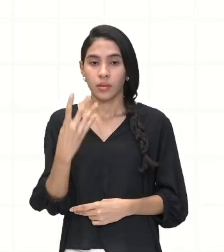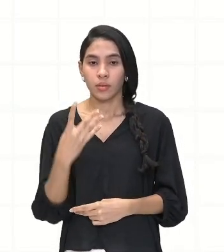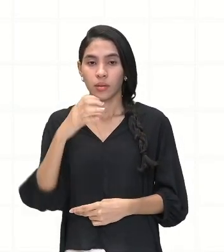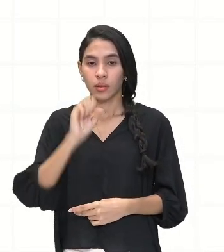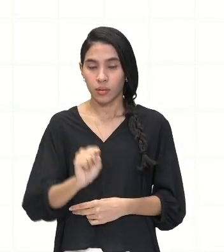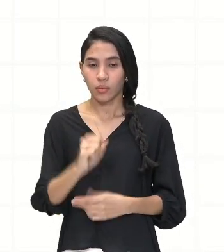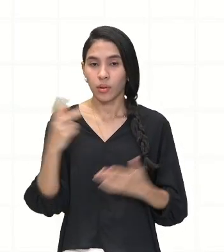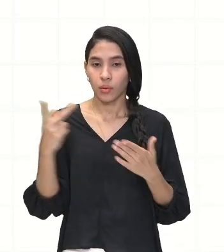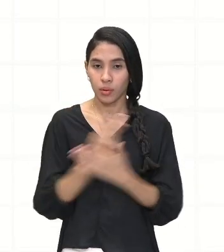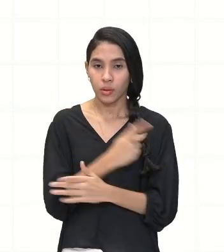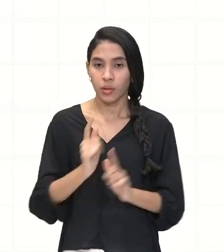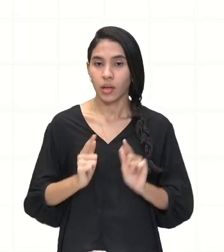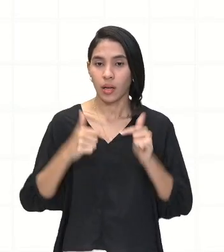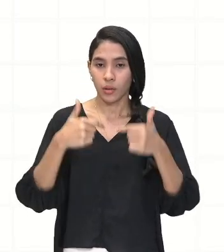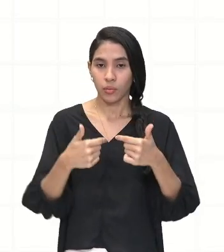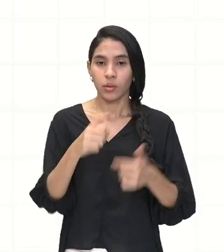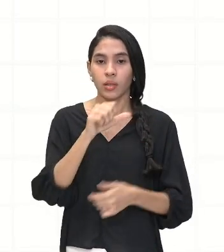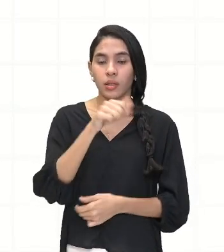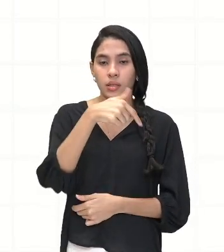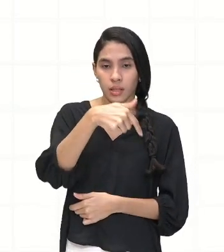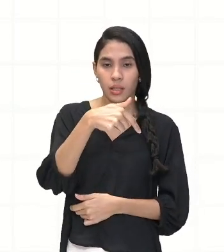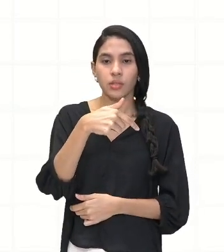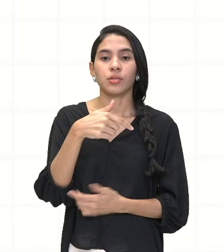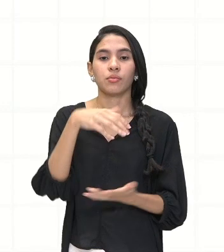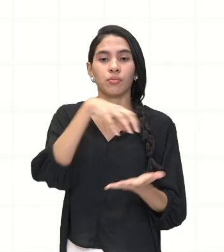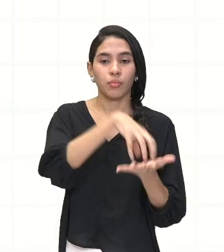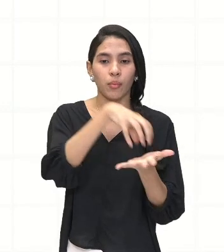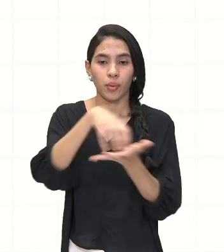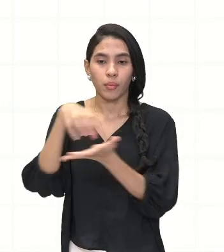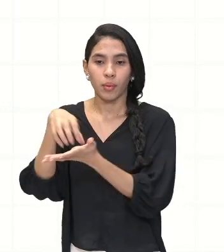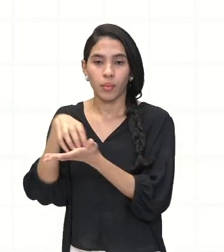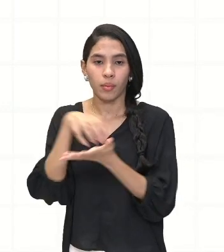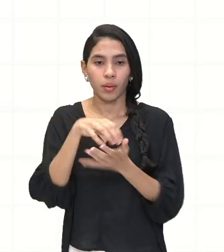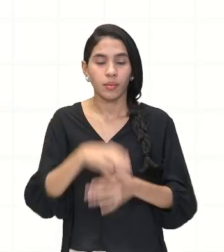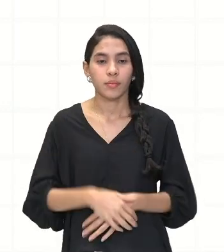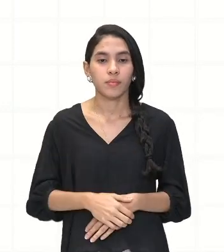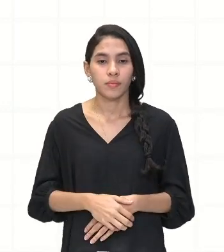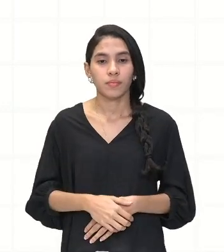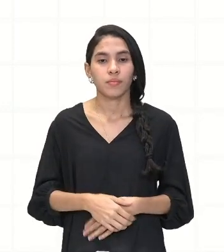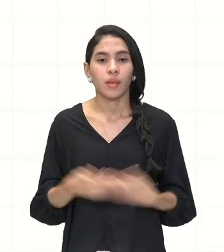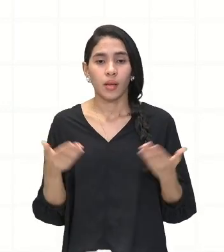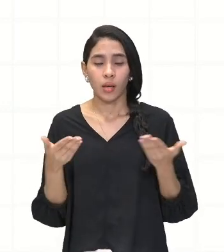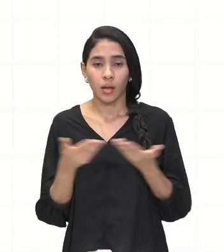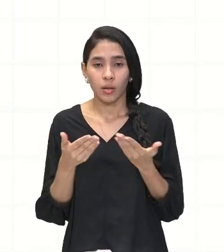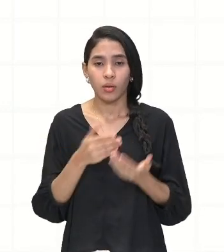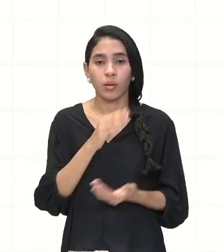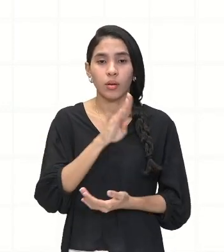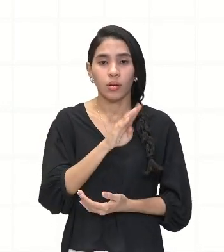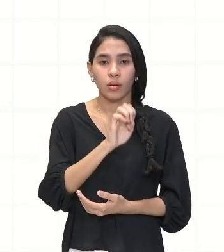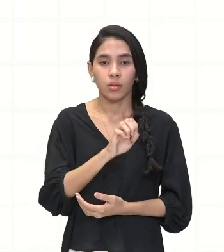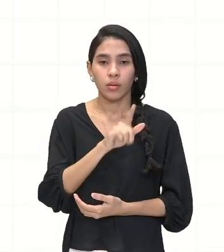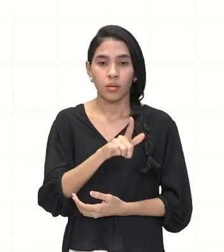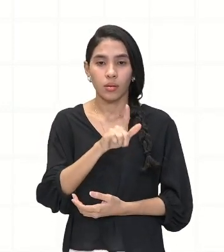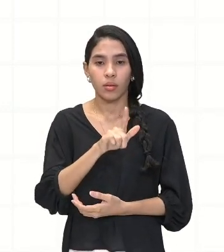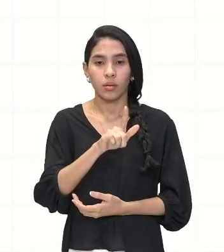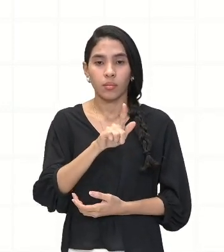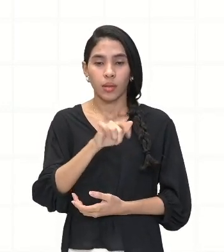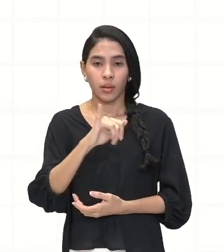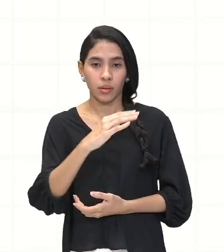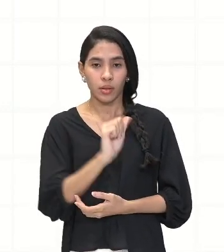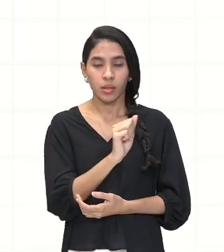a luta das 7 províncias protestantes, atualmente Bélgica e Países Baixos,